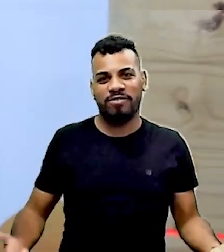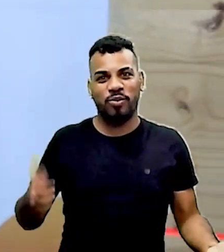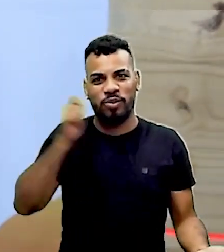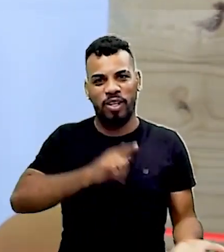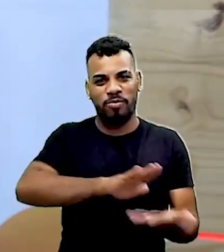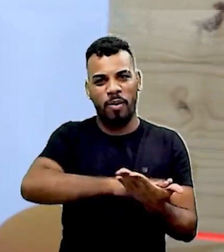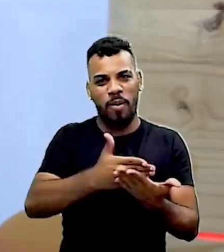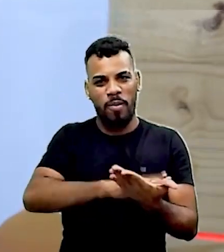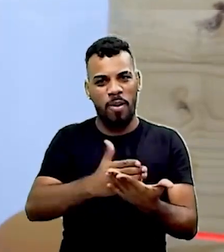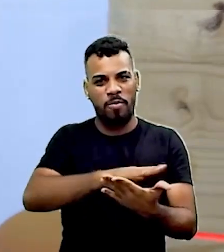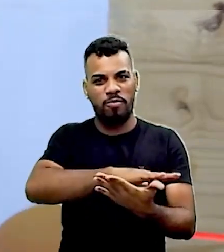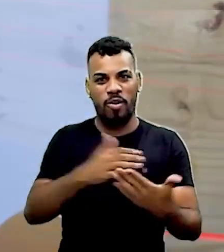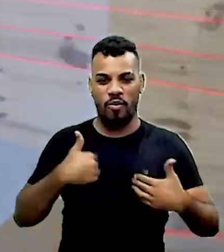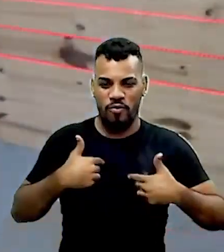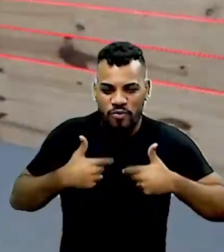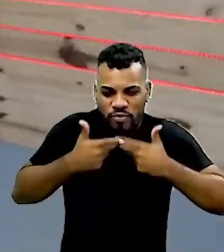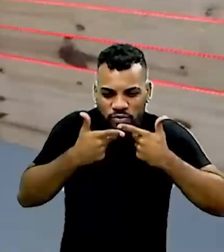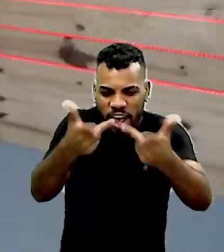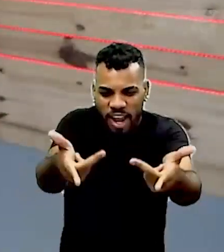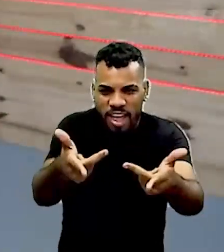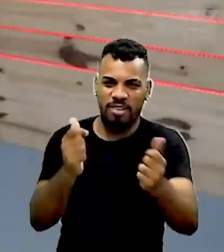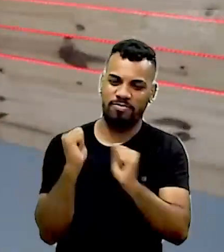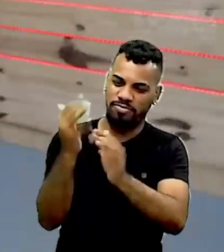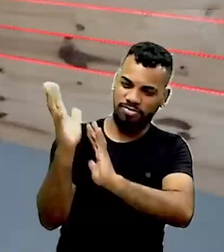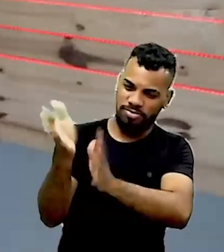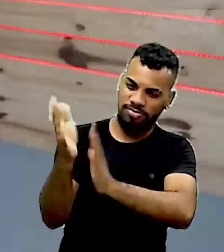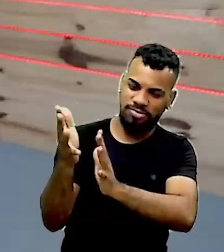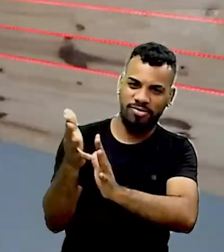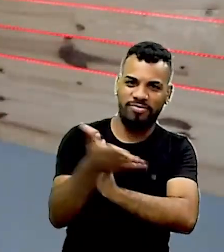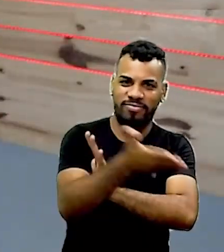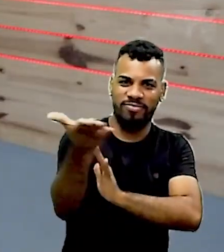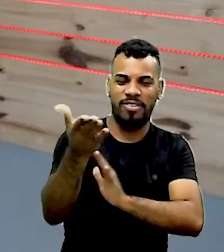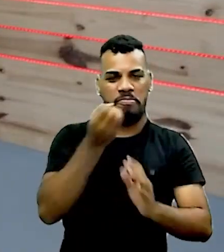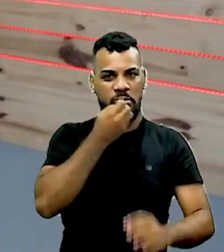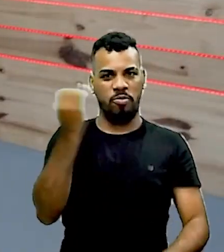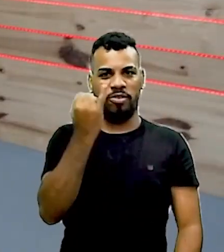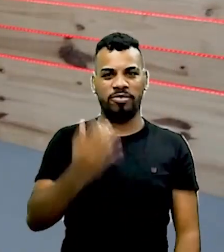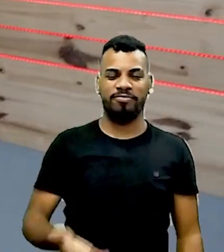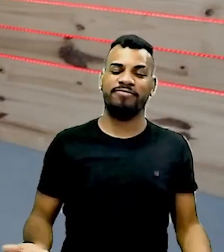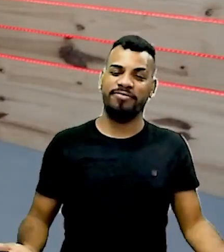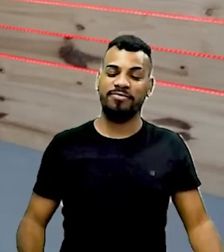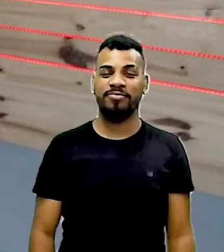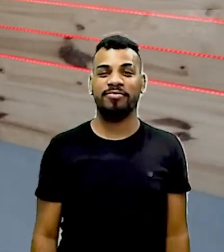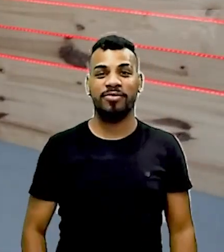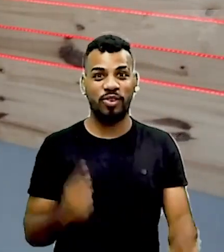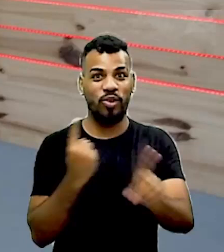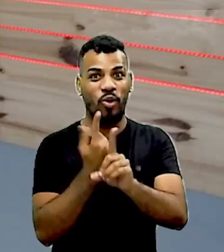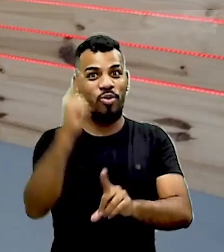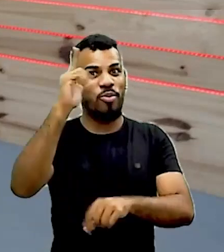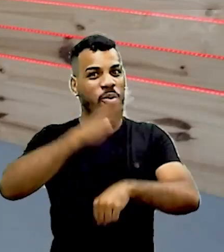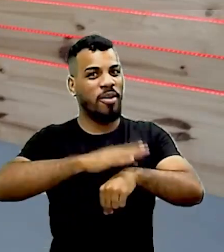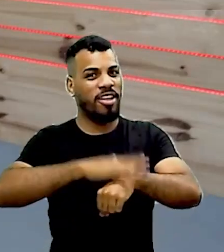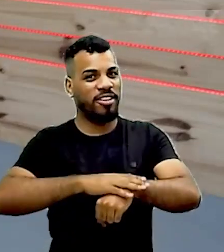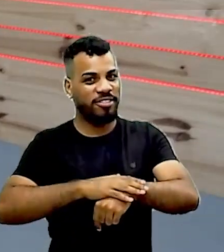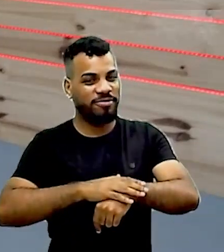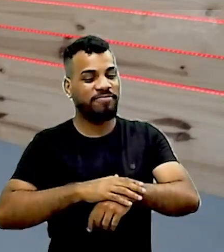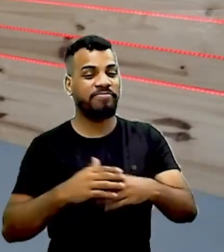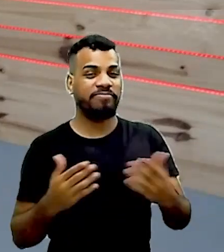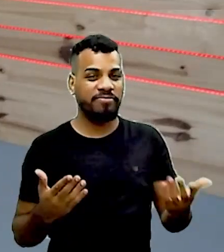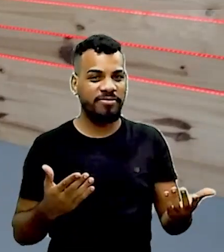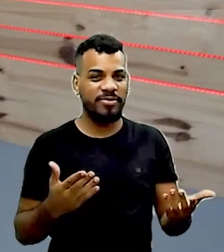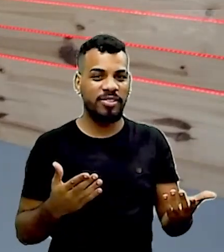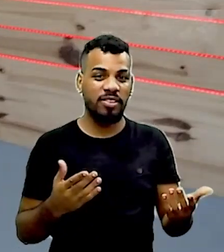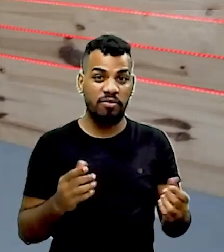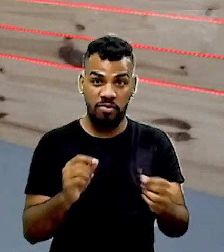conseguirem traduzir tudo que eu estiver falando. E é isso. Eu vejo vocês em qualquer outro momento.